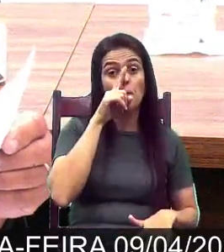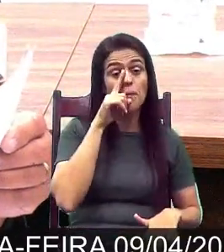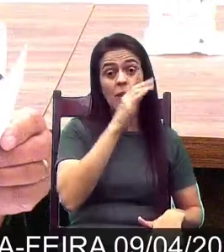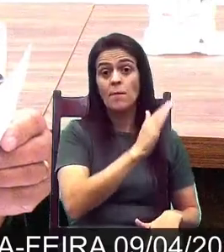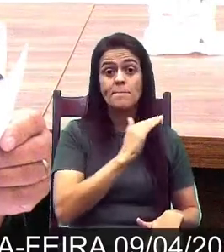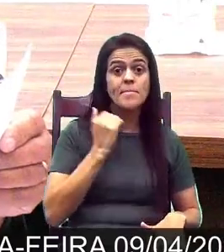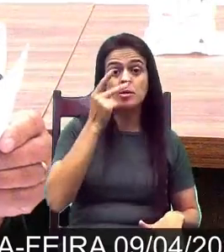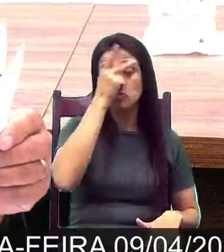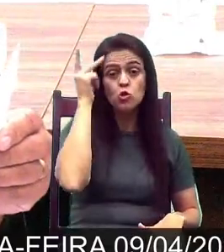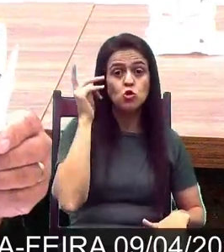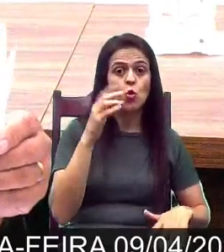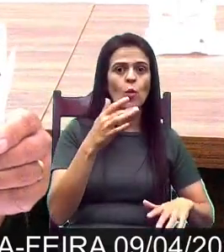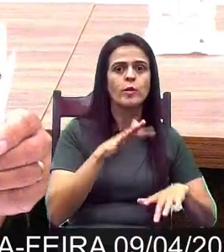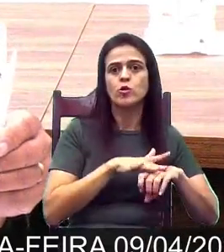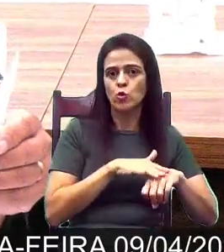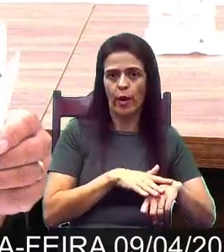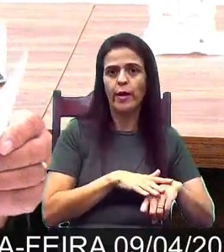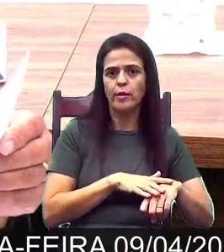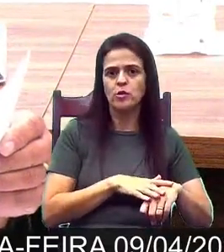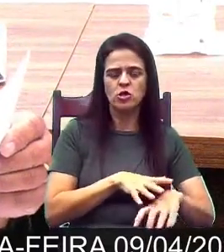da integridade física